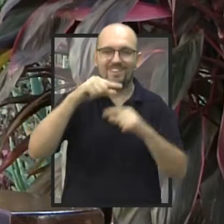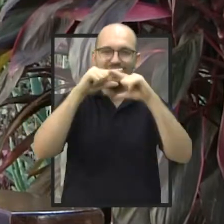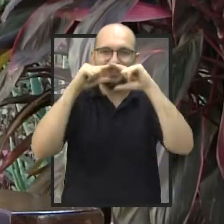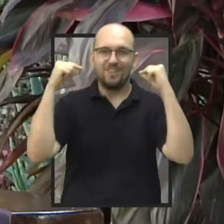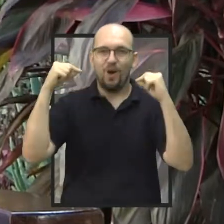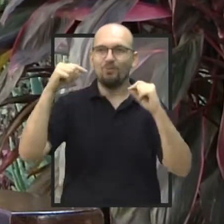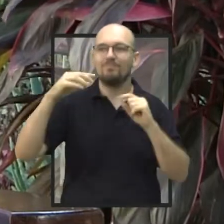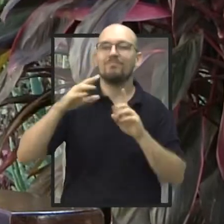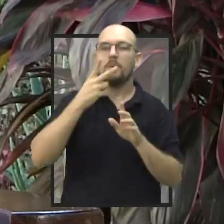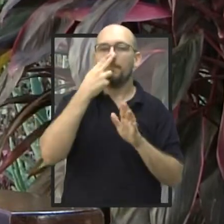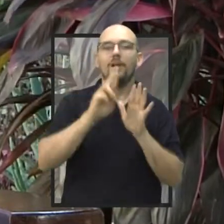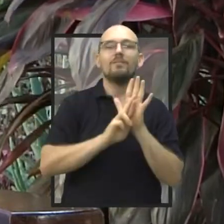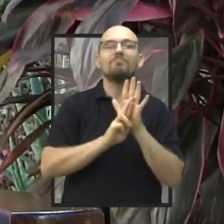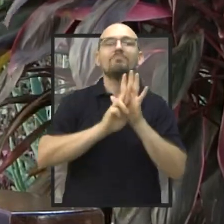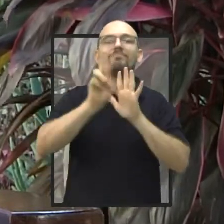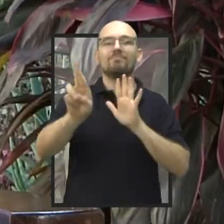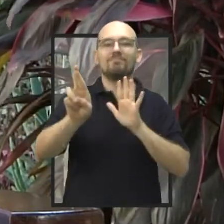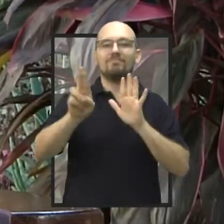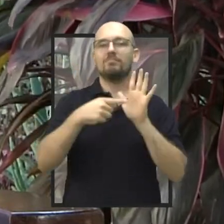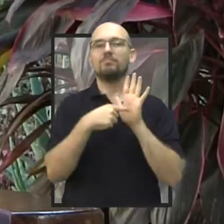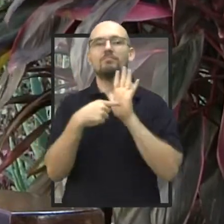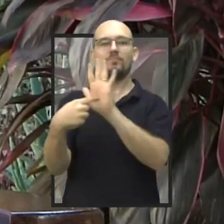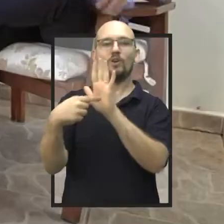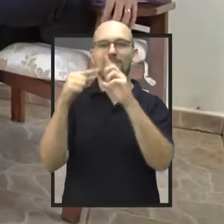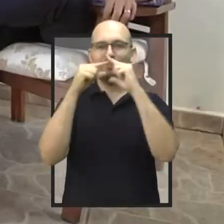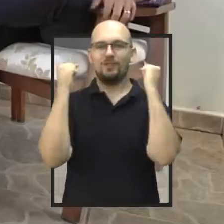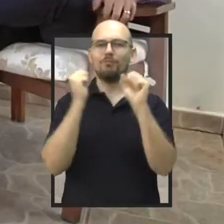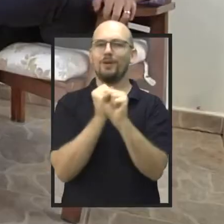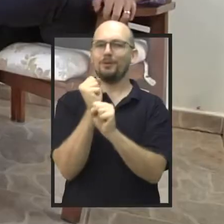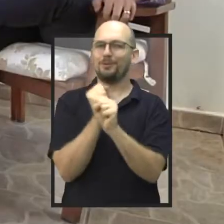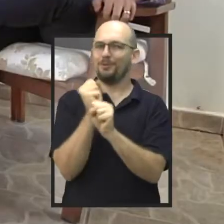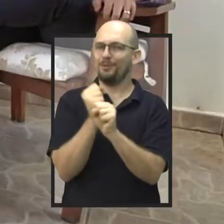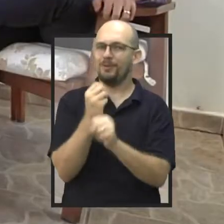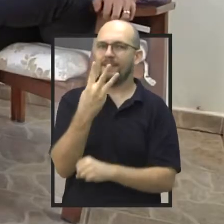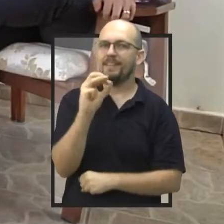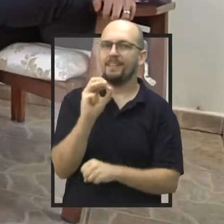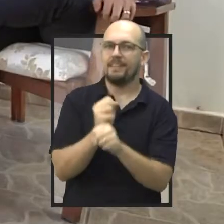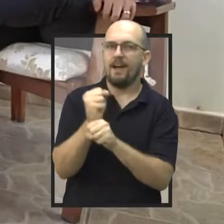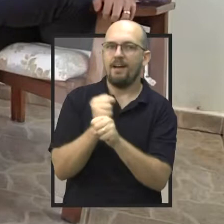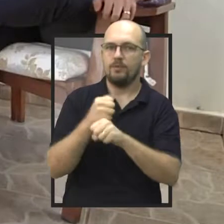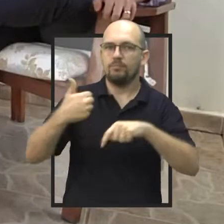cidade, eleva o nome do nosso município, mais de 30 anos aí na carreira